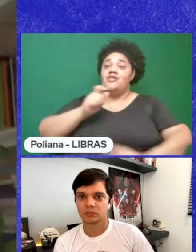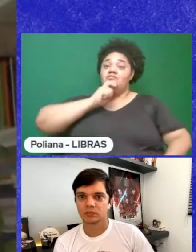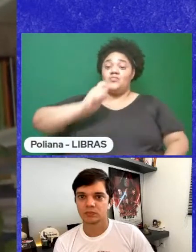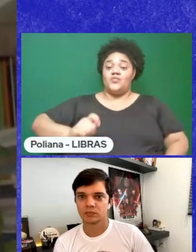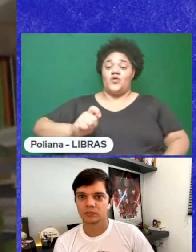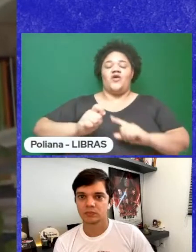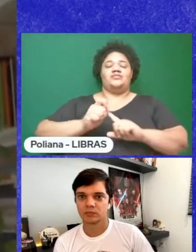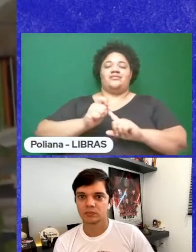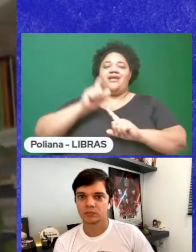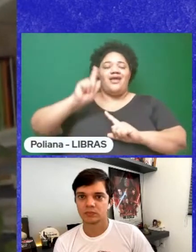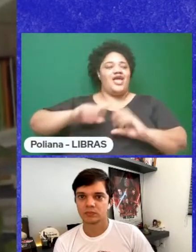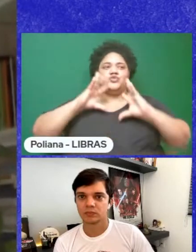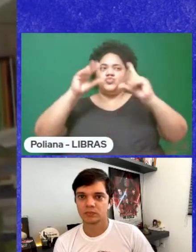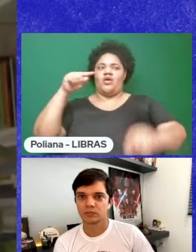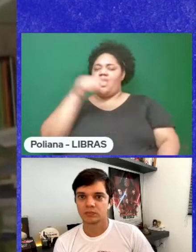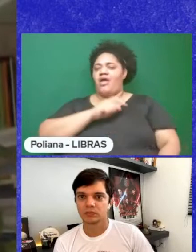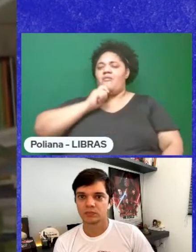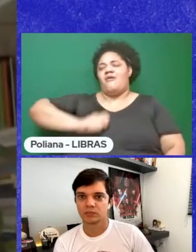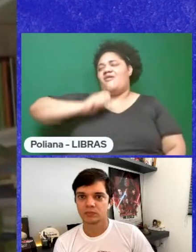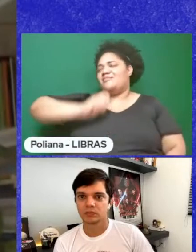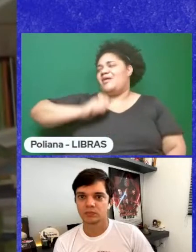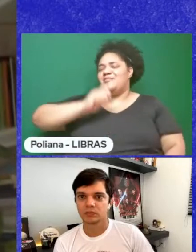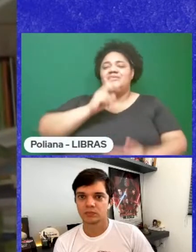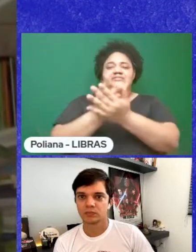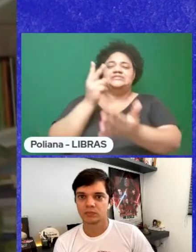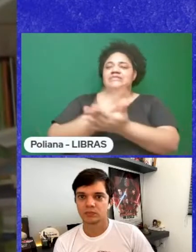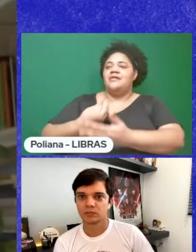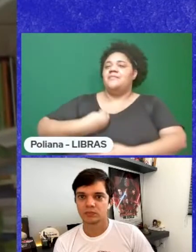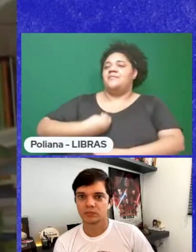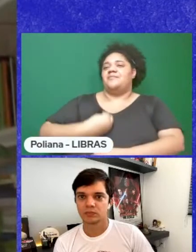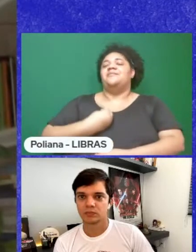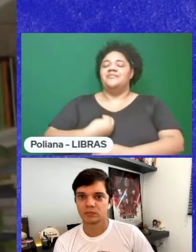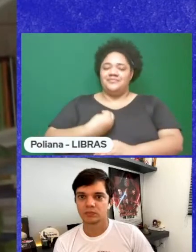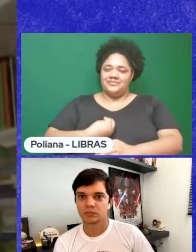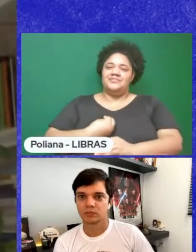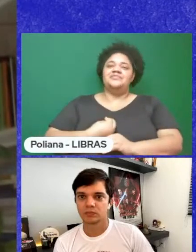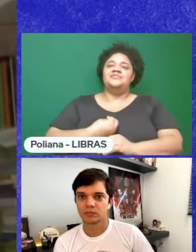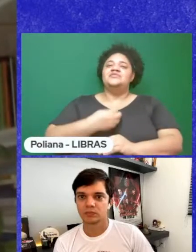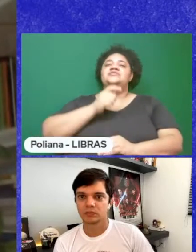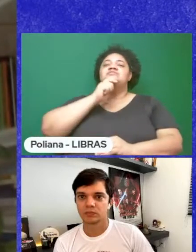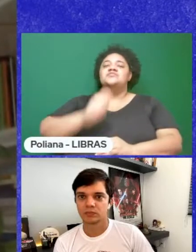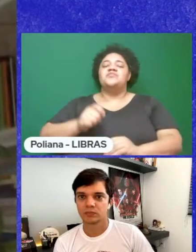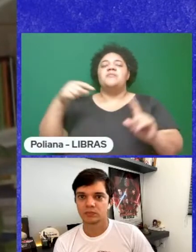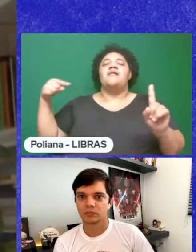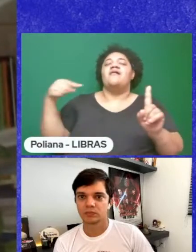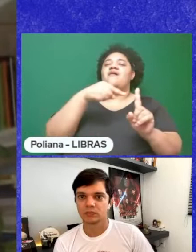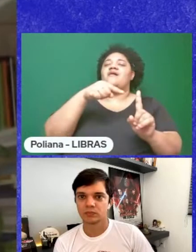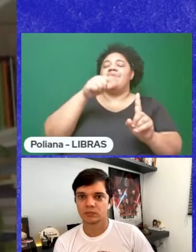é o bode. Tudo é o bode, é sempre essa presença do bode como algo